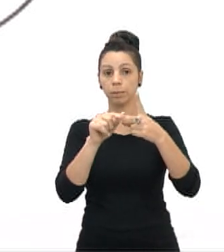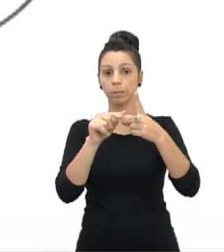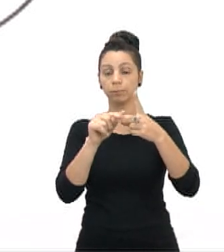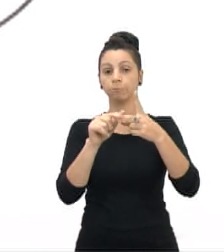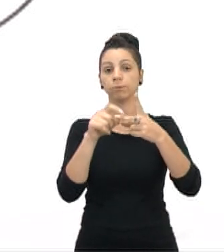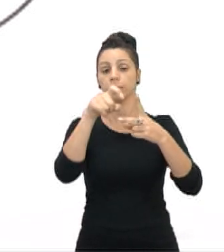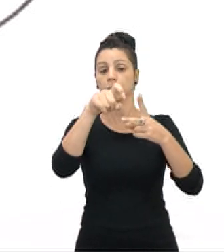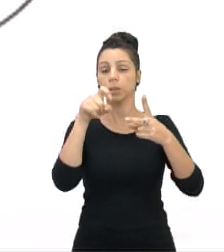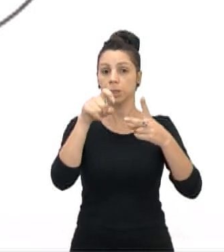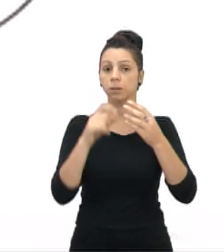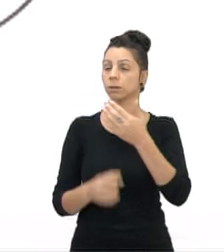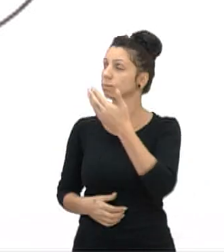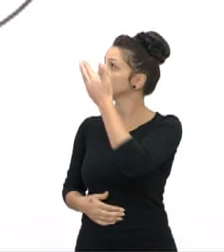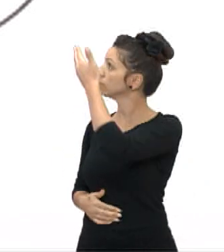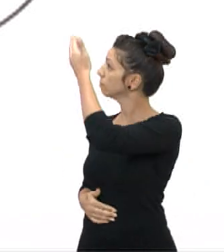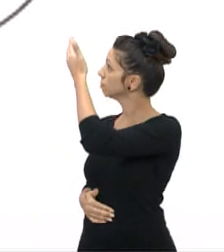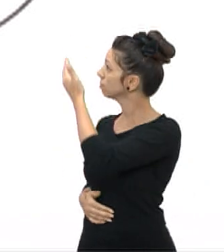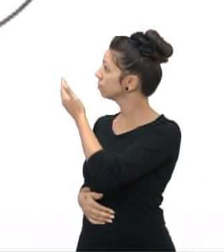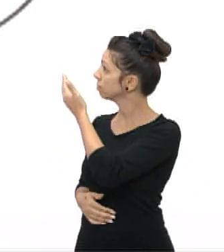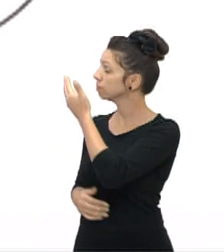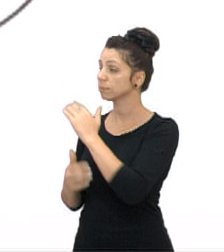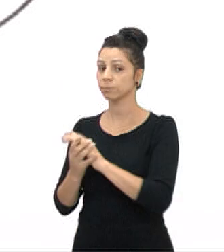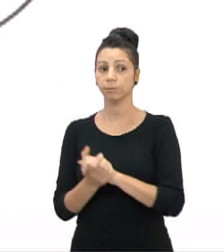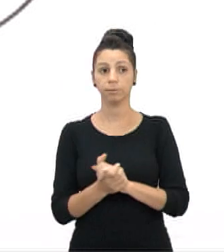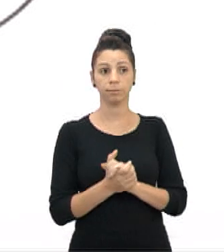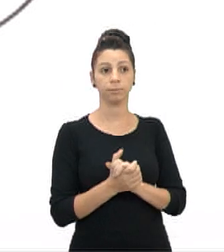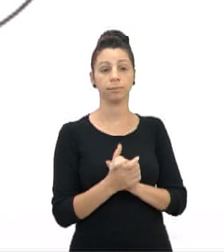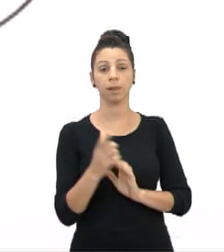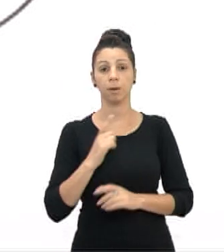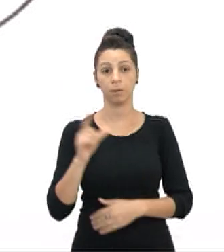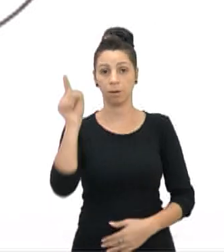figura. Eu tenho o arco